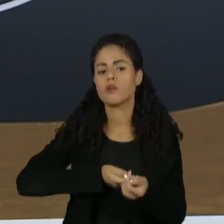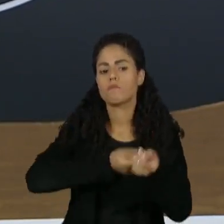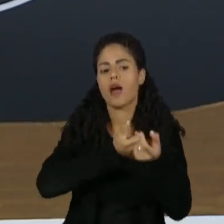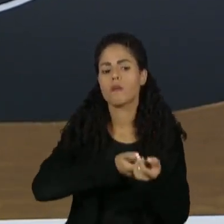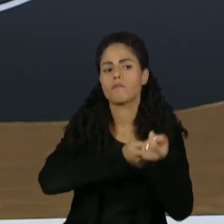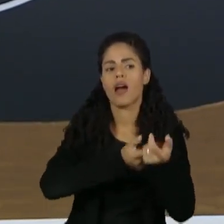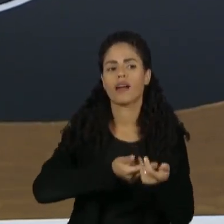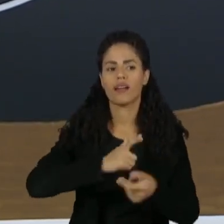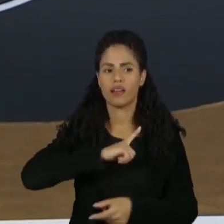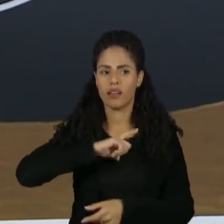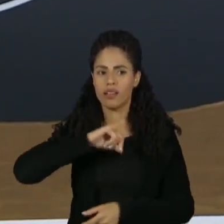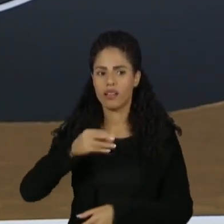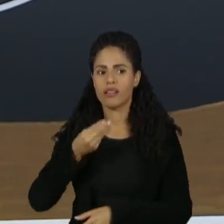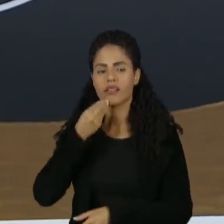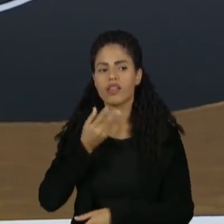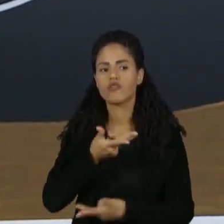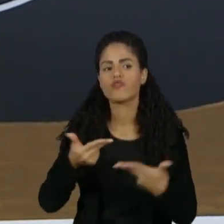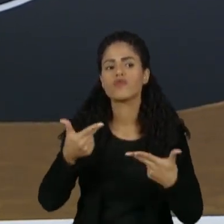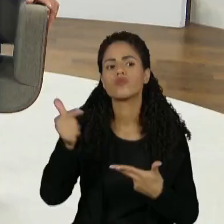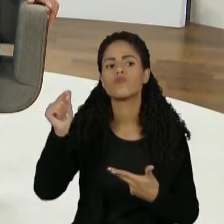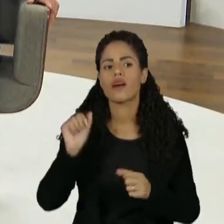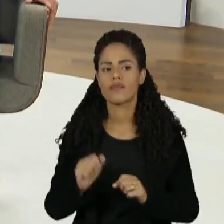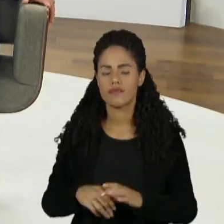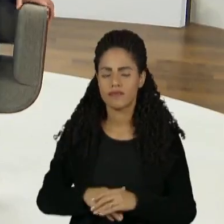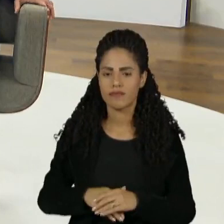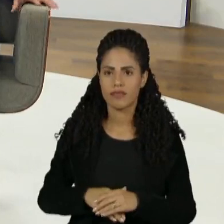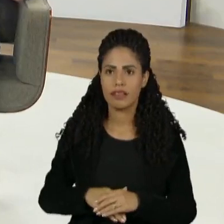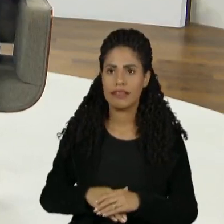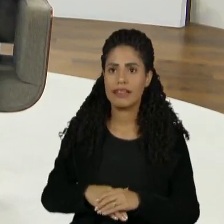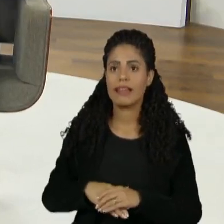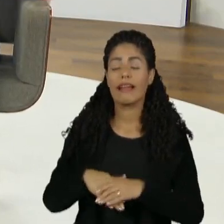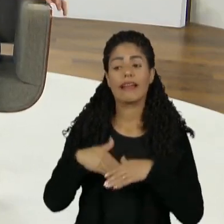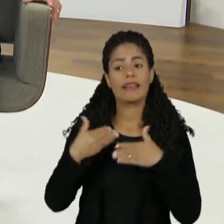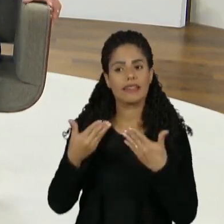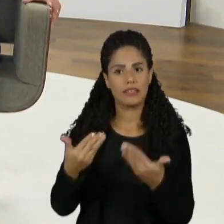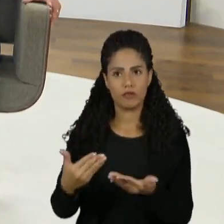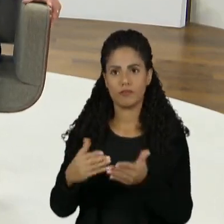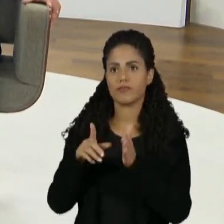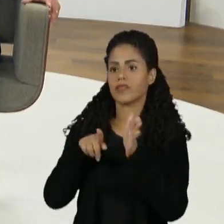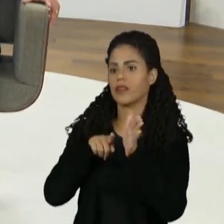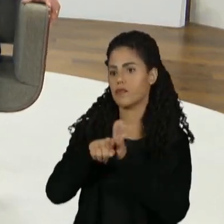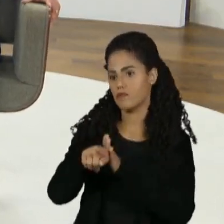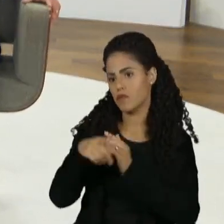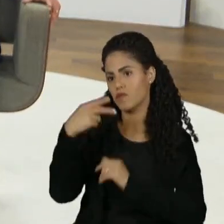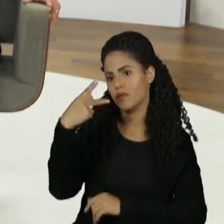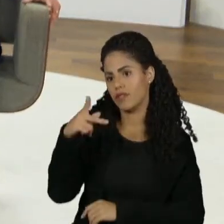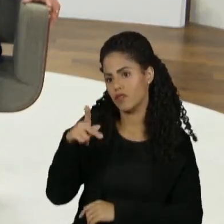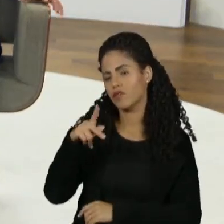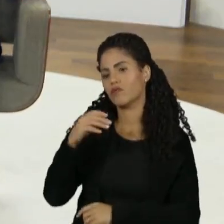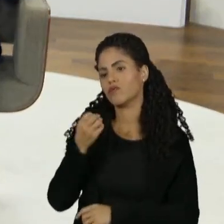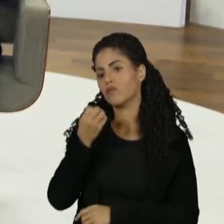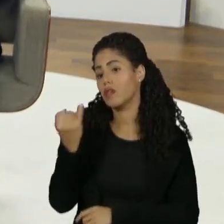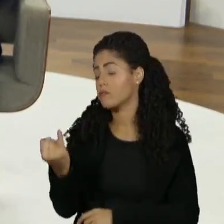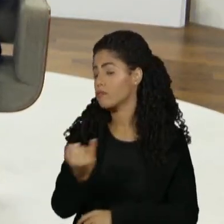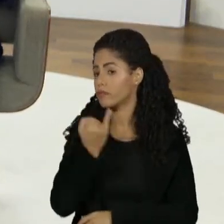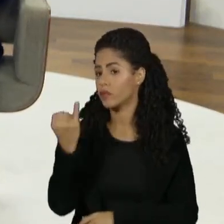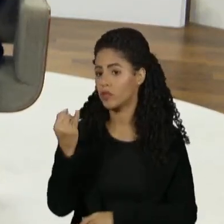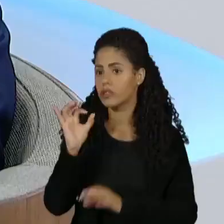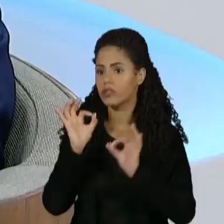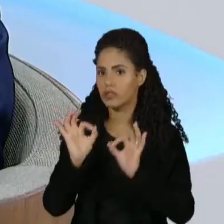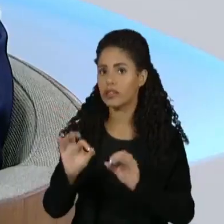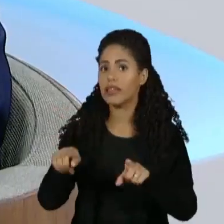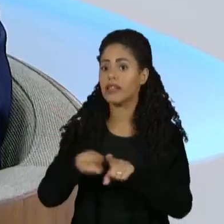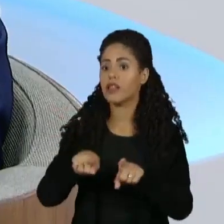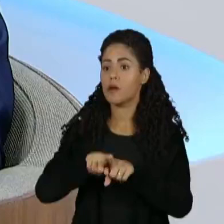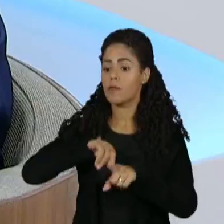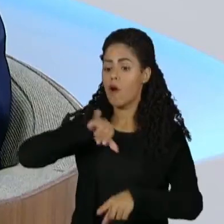cargos e de vantagens de estar no poder Rodrigo a sua pergunta é oportuna e muito importante e me